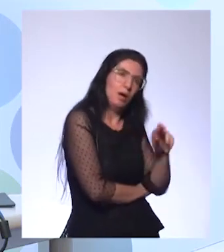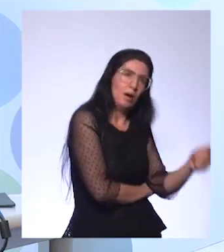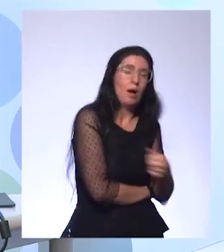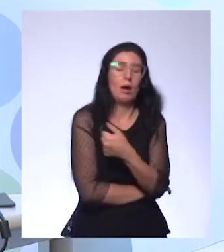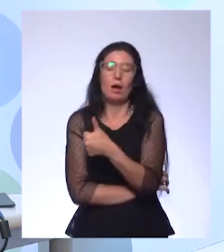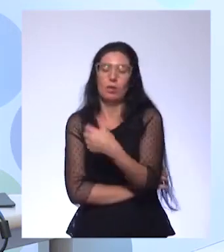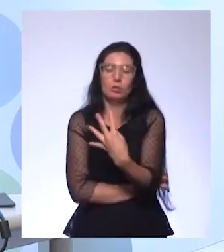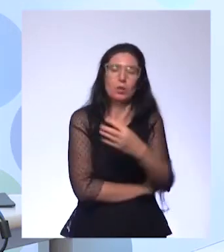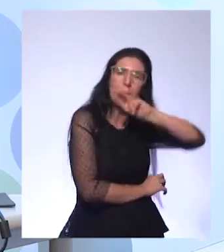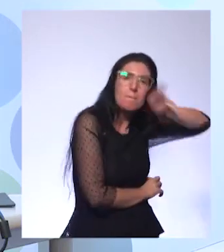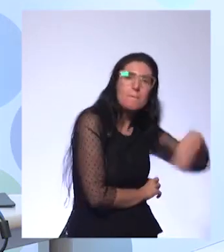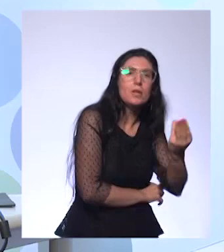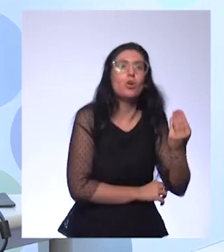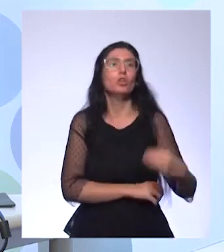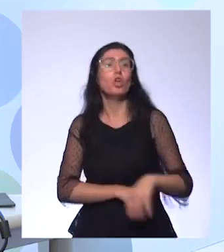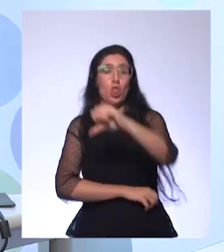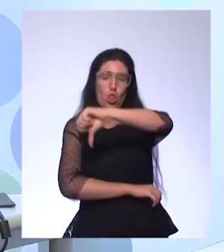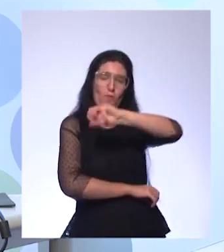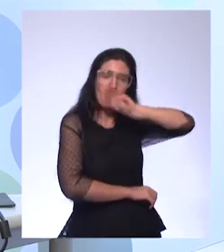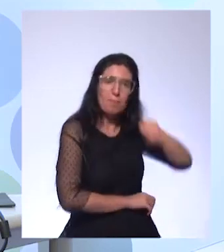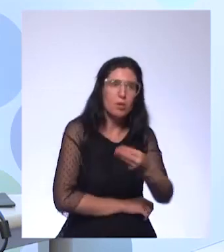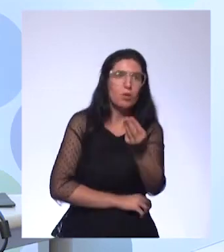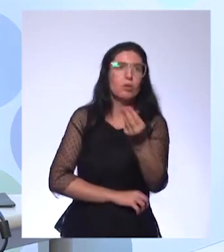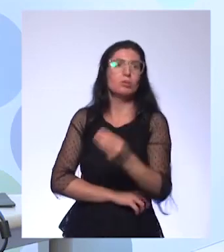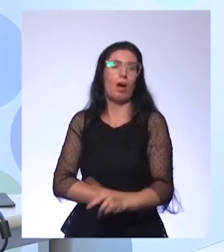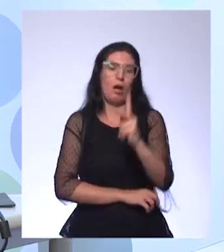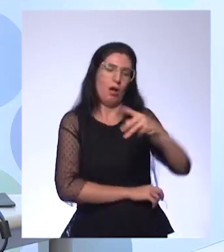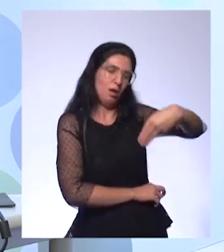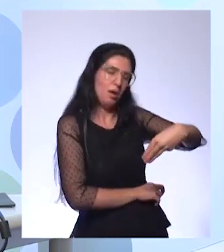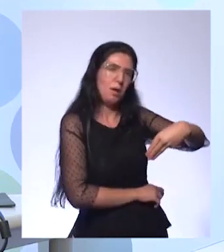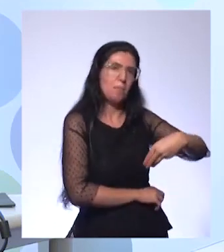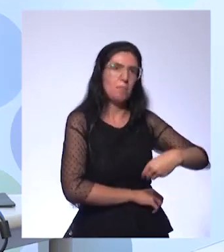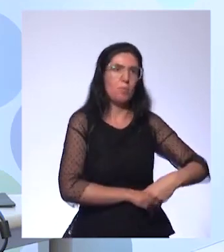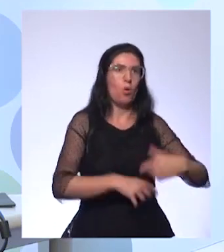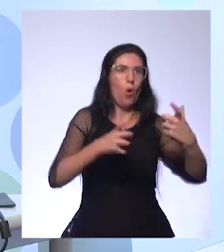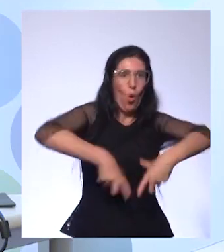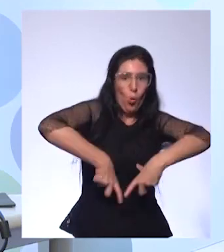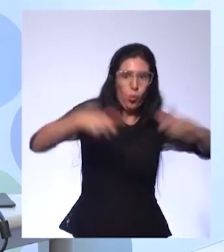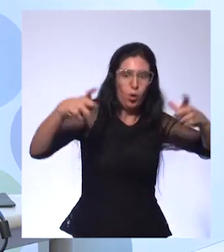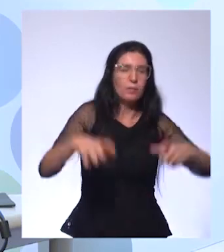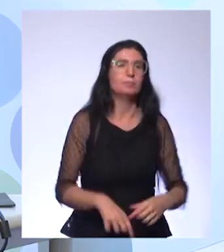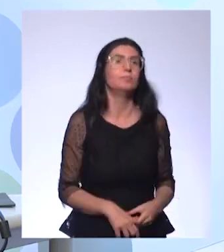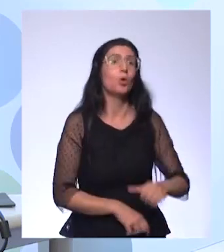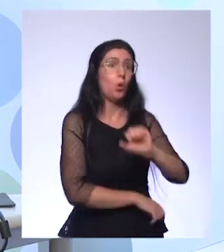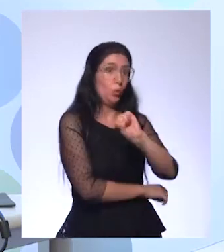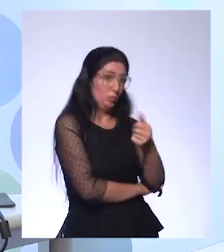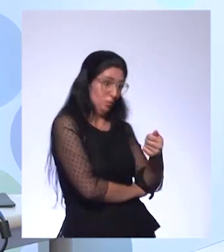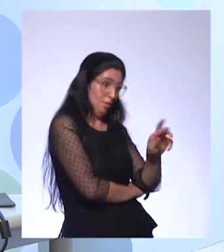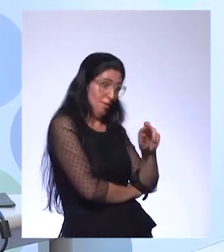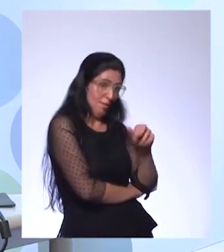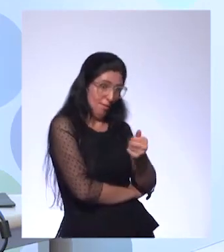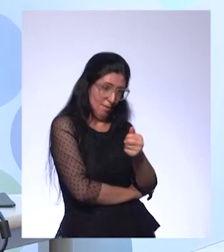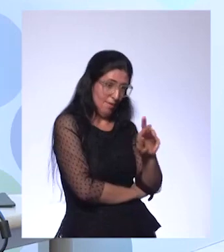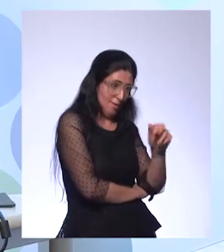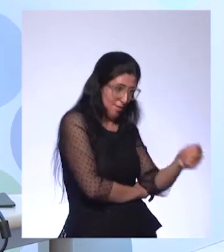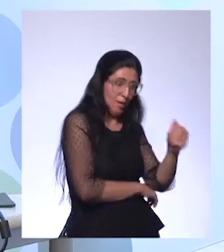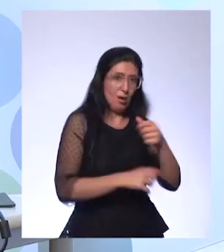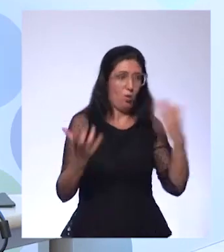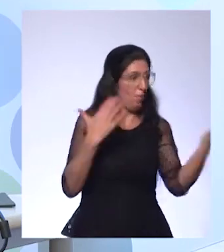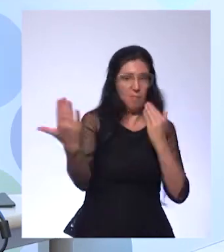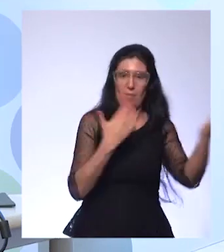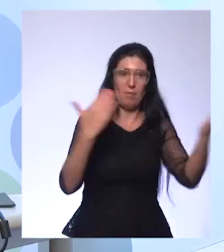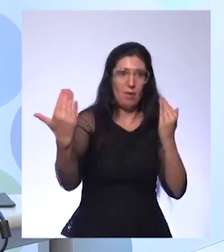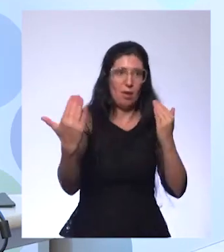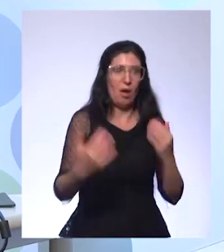14 milhões de quilômetros quadrados e 9 milhões de quilômetros quadrados do deserto do Saara. Só que o deserto mais quente que nós temos é o